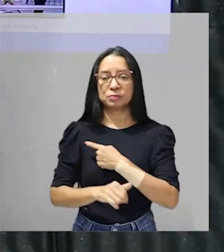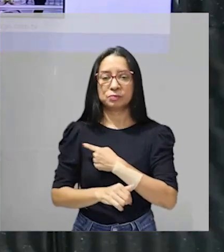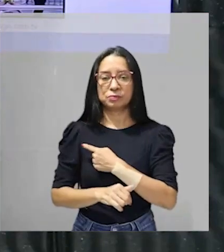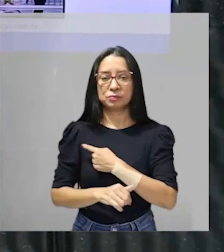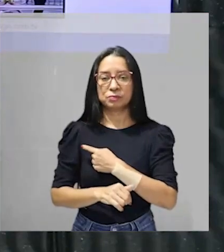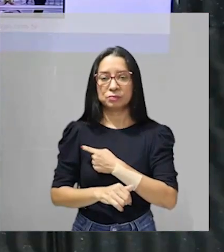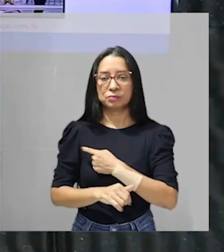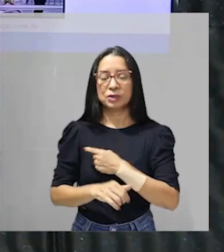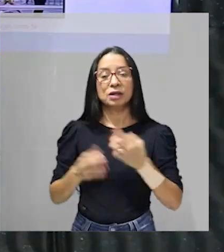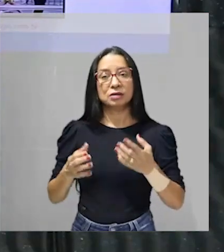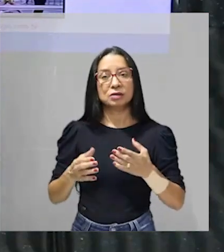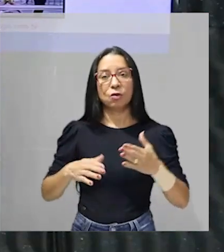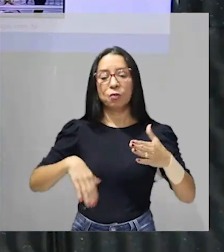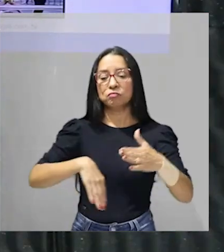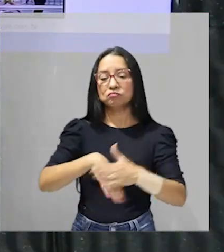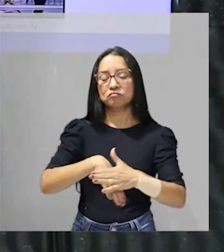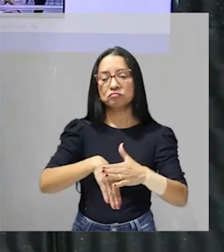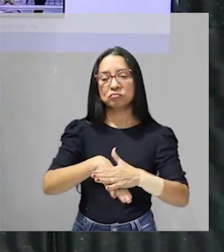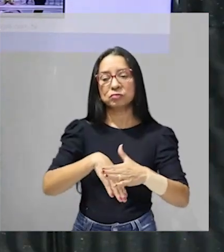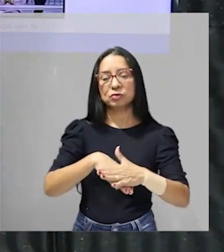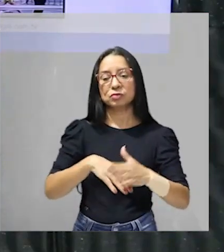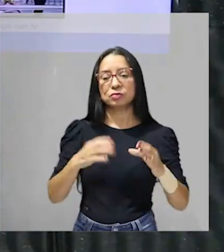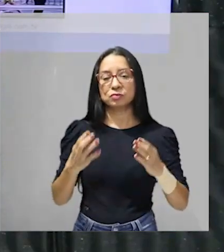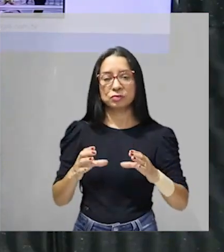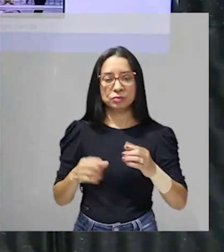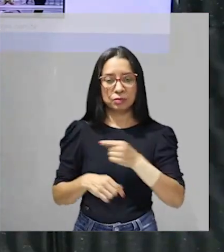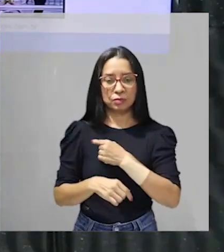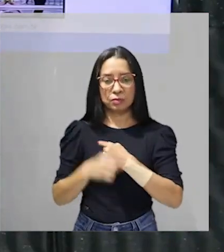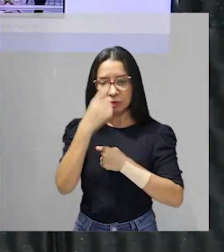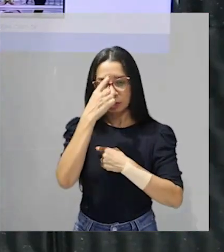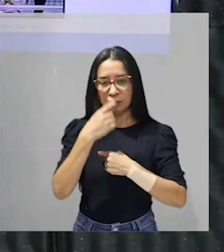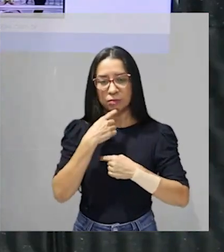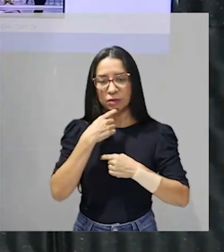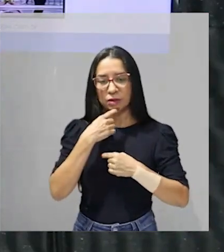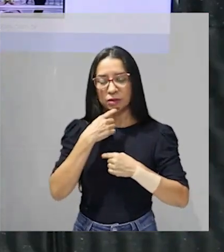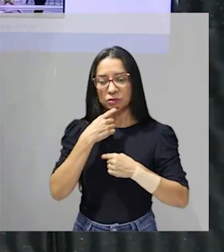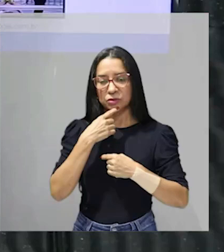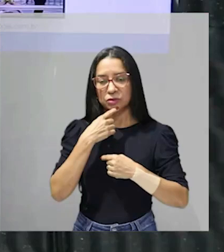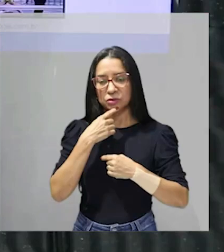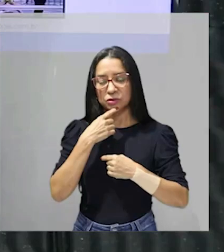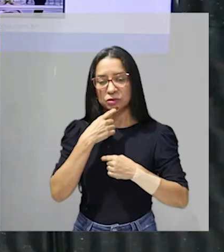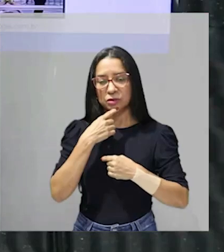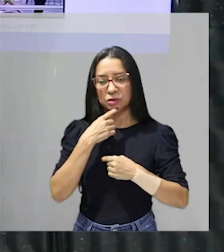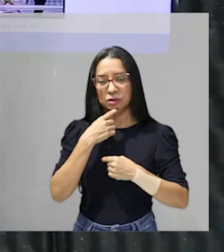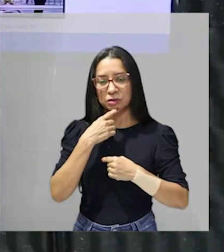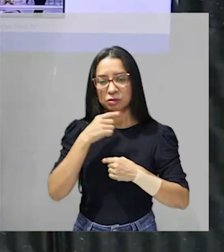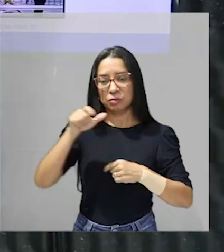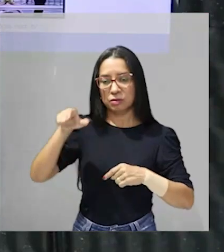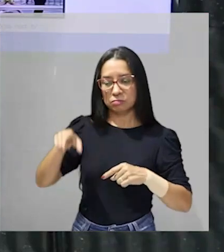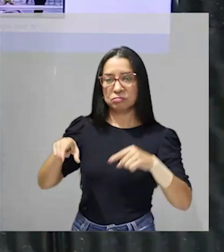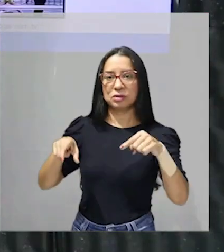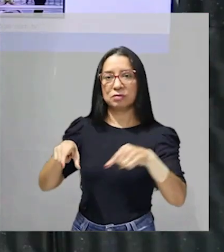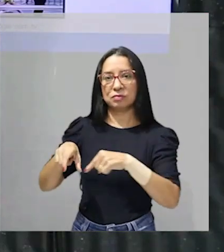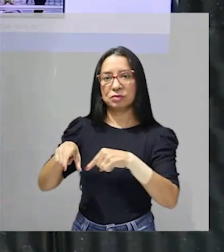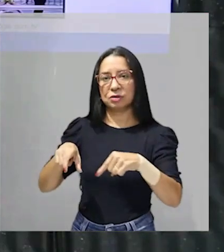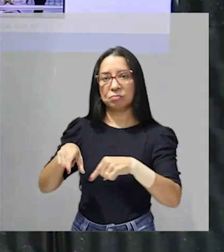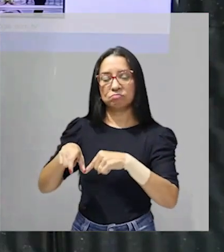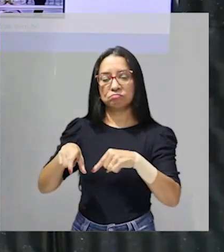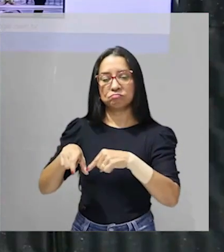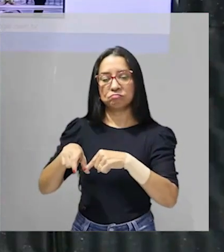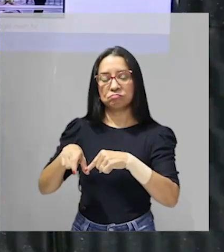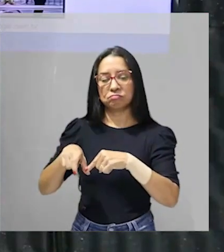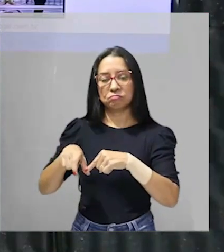aqui o futebol coloquei uma imagem de uma travinha as crianças brincando de travinha aqui na rua